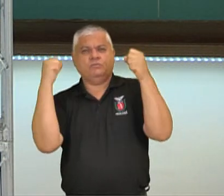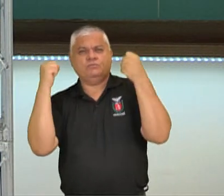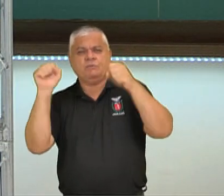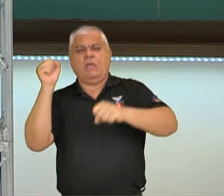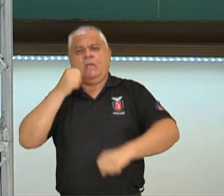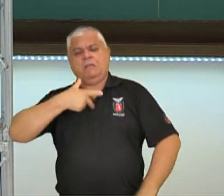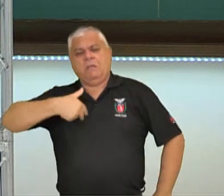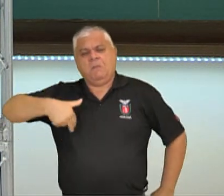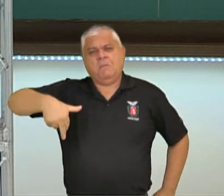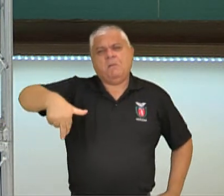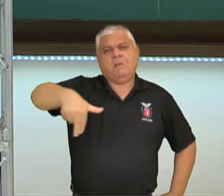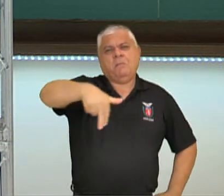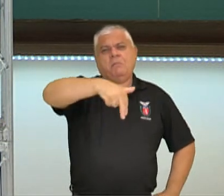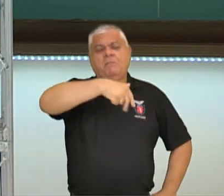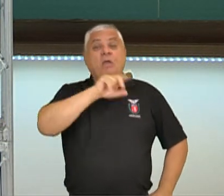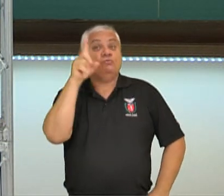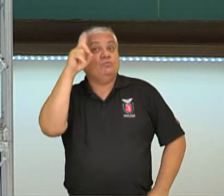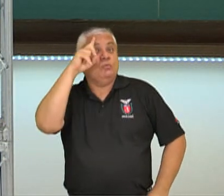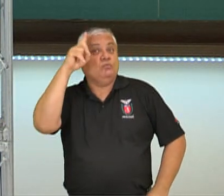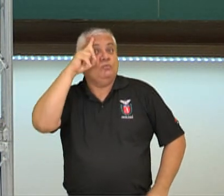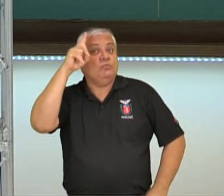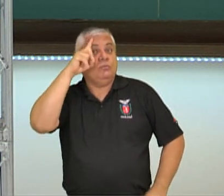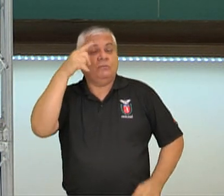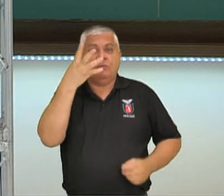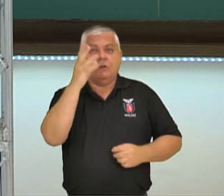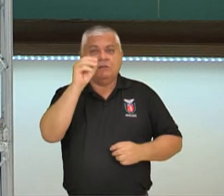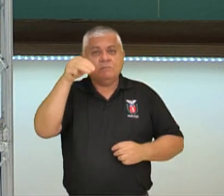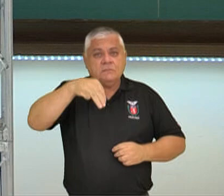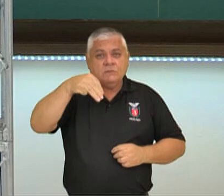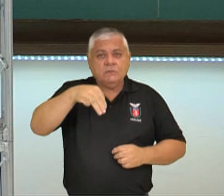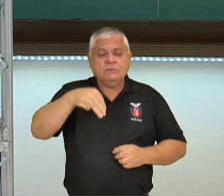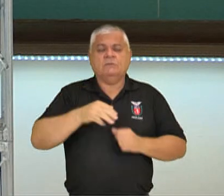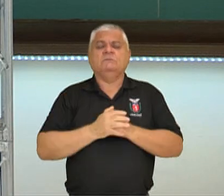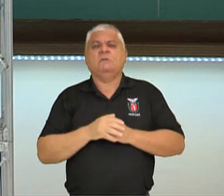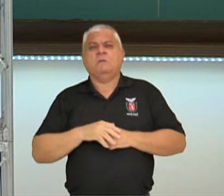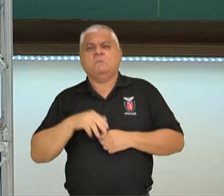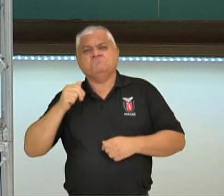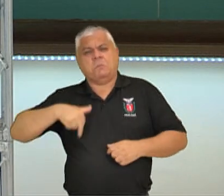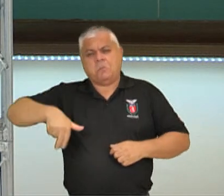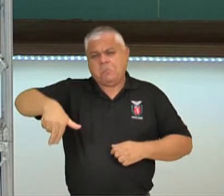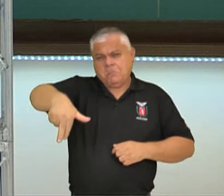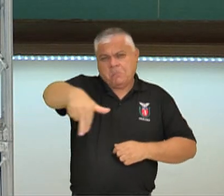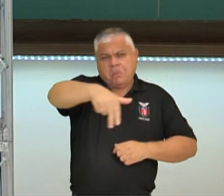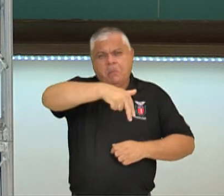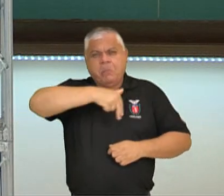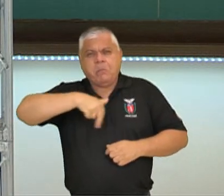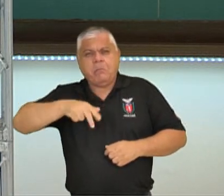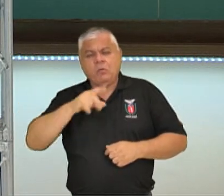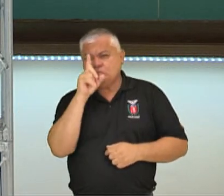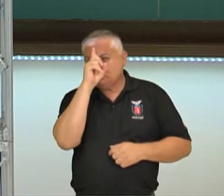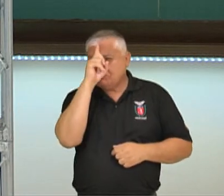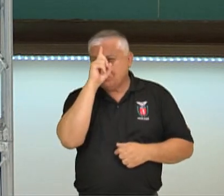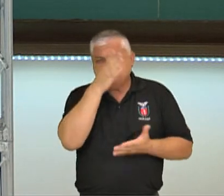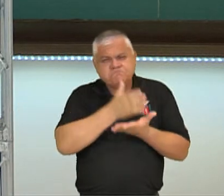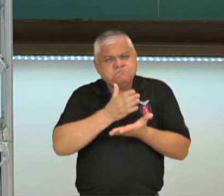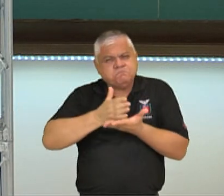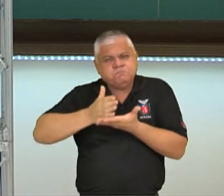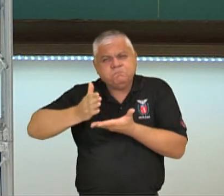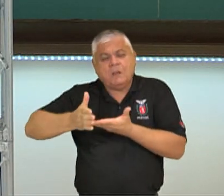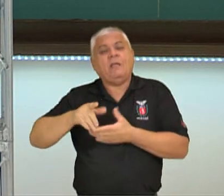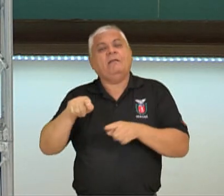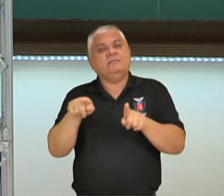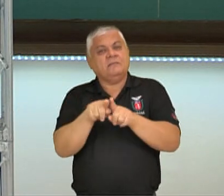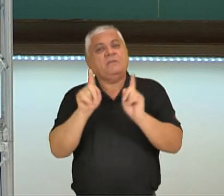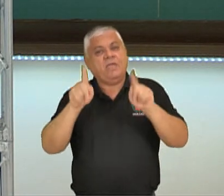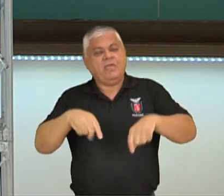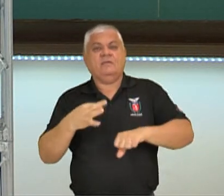vai caminhar todo dia 40 minutos, por exemplo, né, você manter esse exercício diário também é um